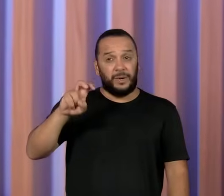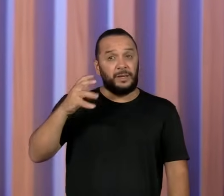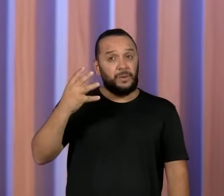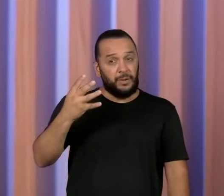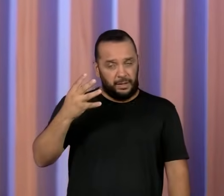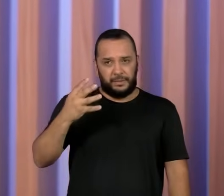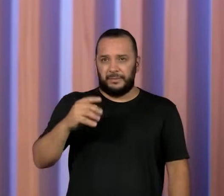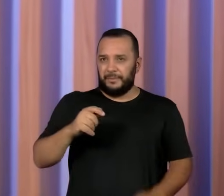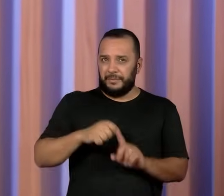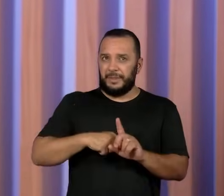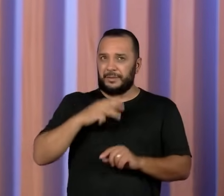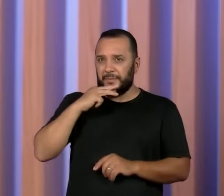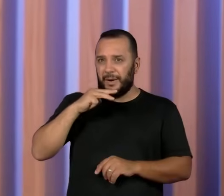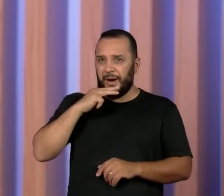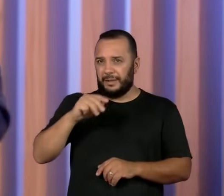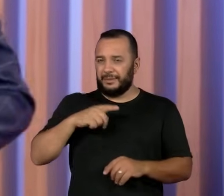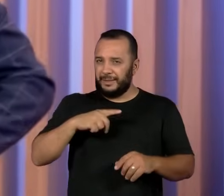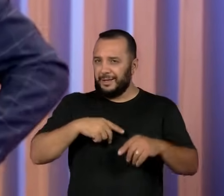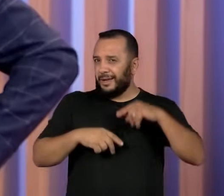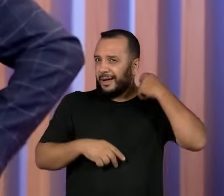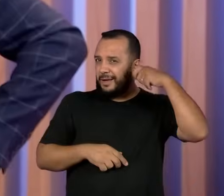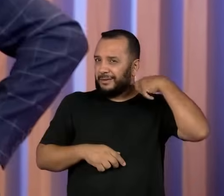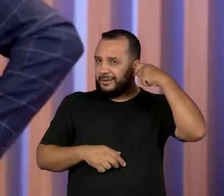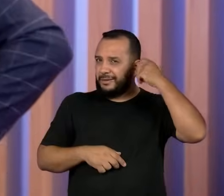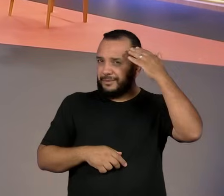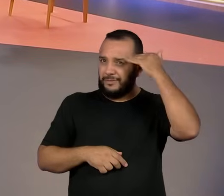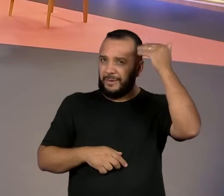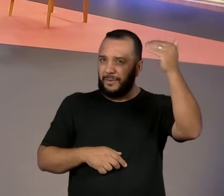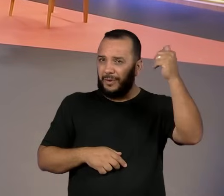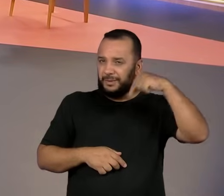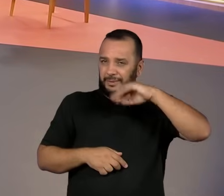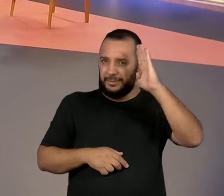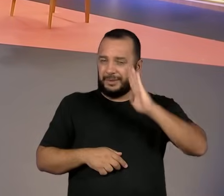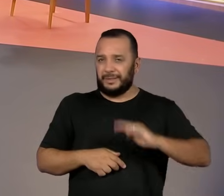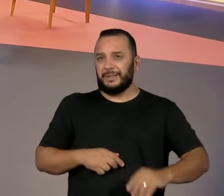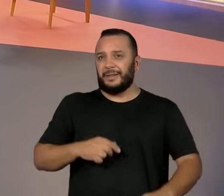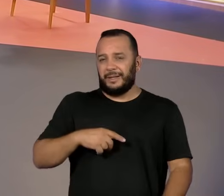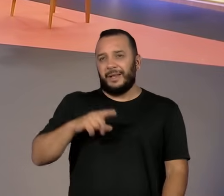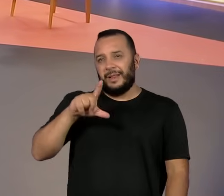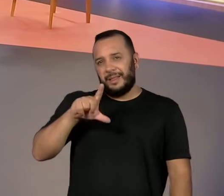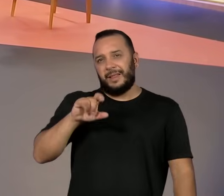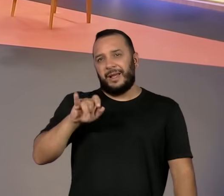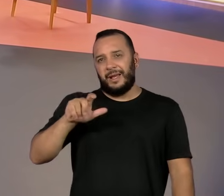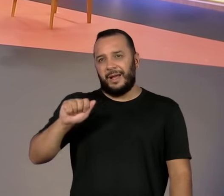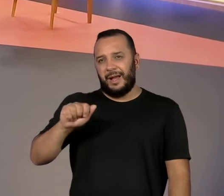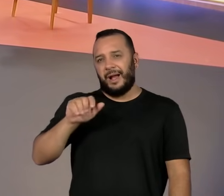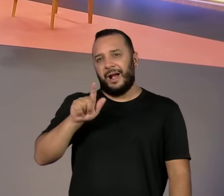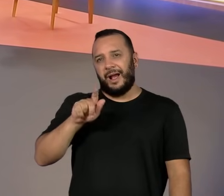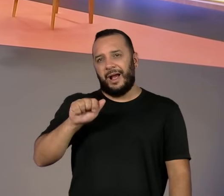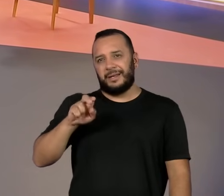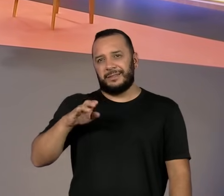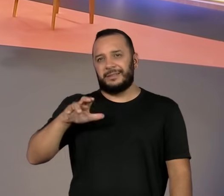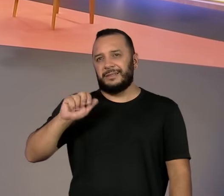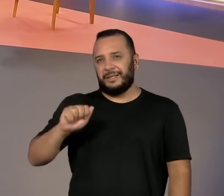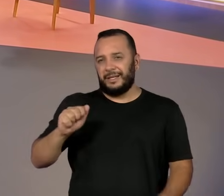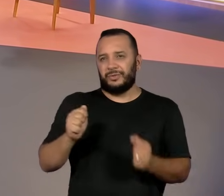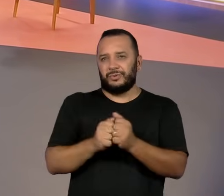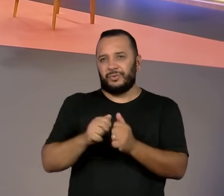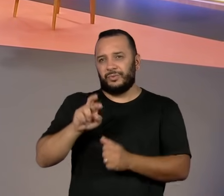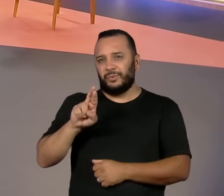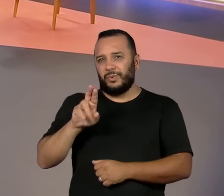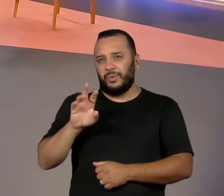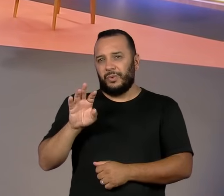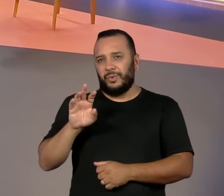1954, a grande atriz brasileira, a dona Léa Garcia, junto com a dona Ruth,